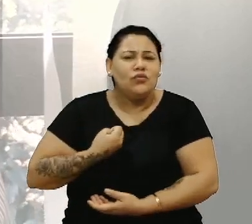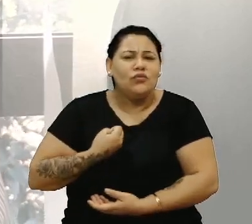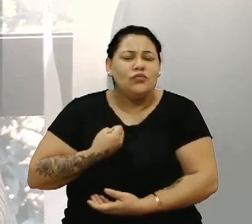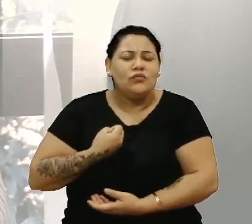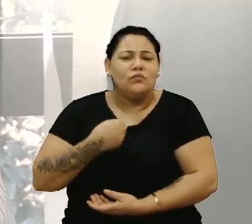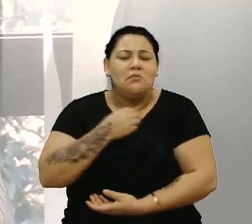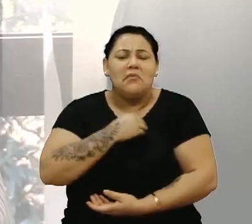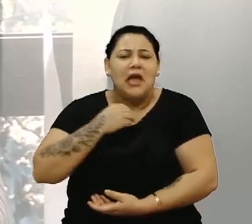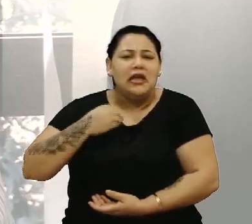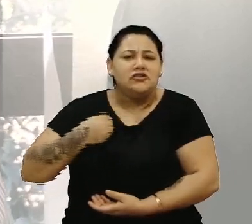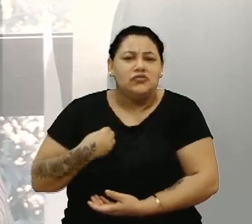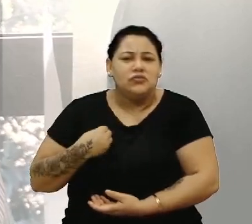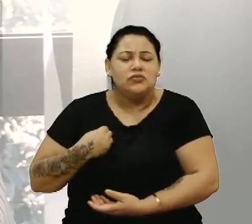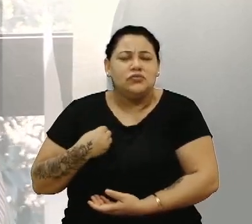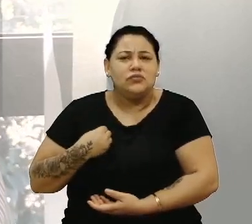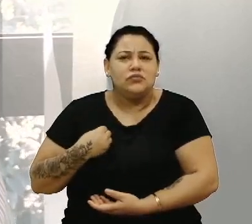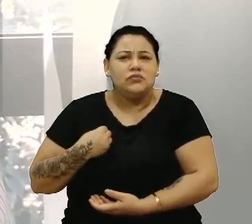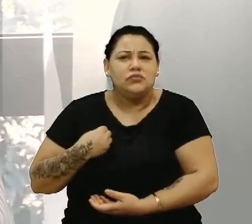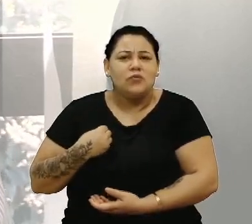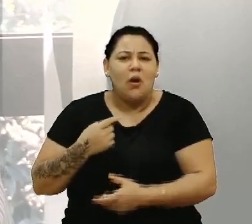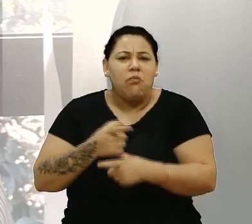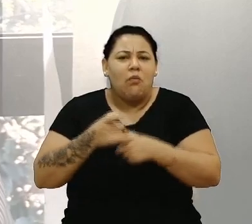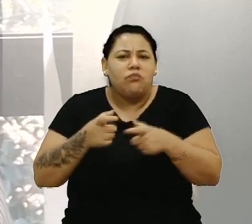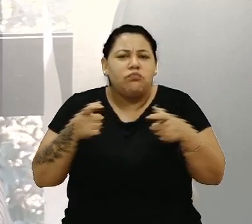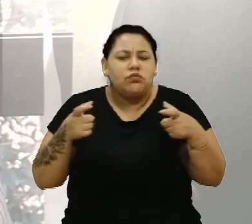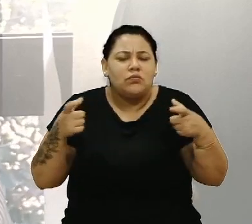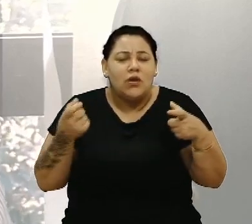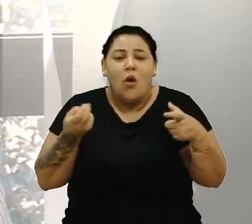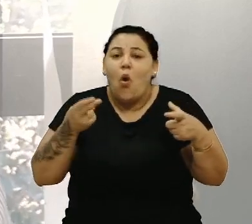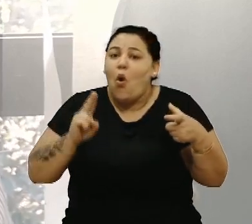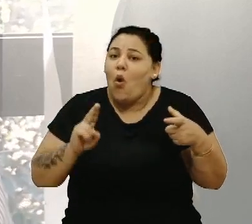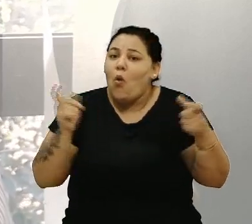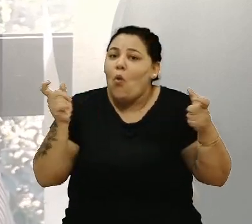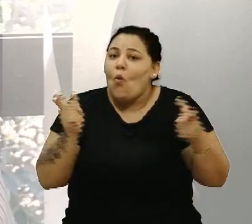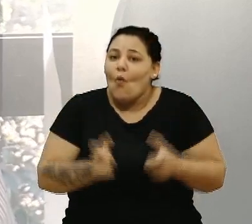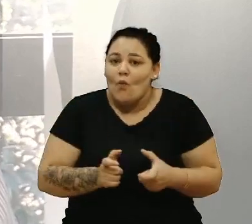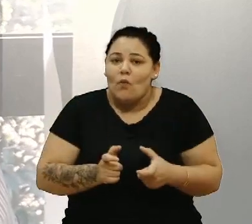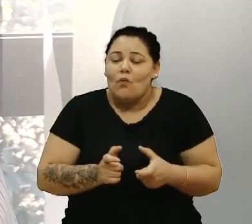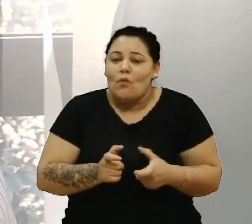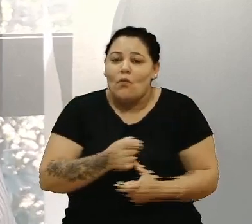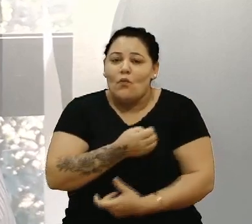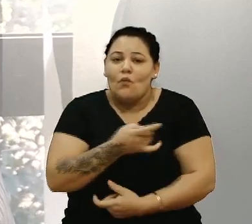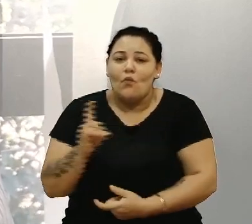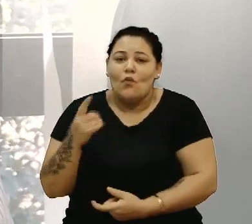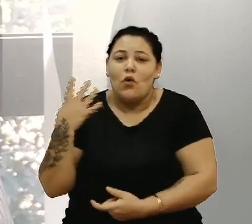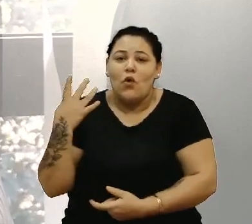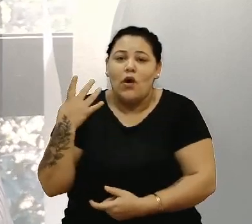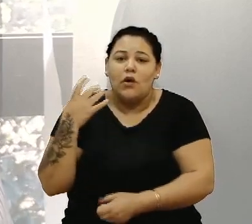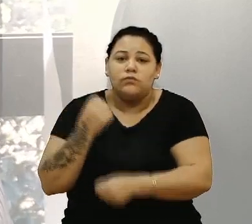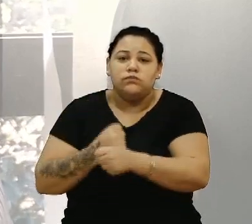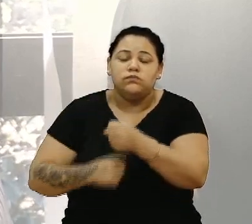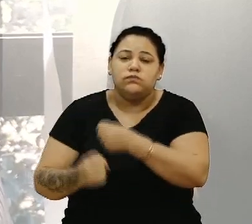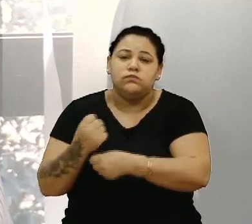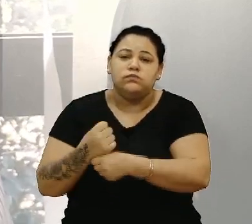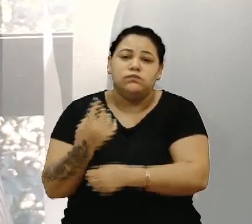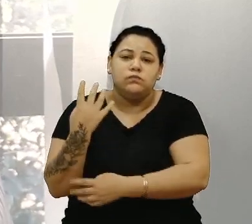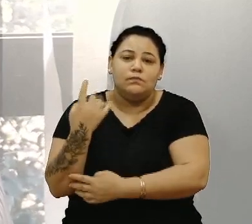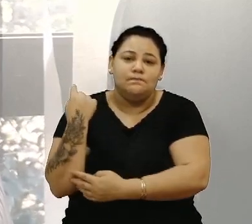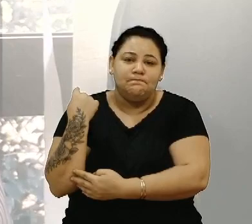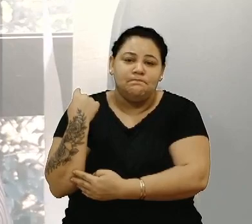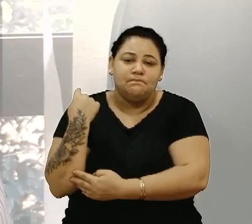evoluiu ou involuiu nos últimos 4 anos? Apresentar os dados referentes